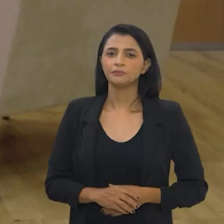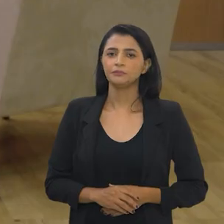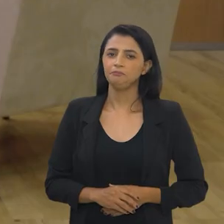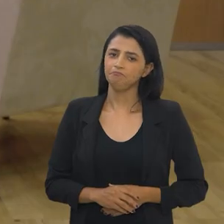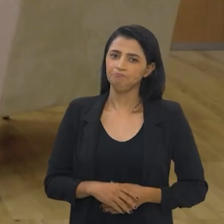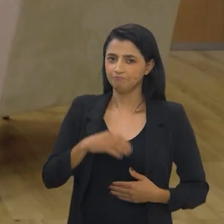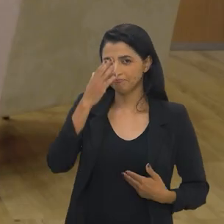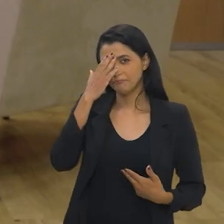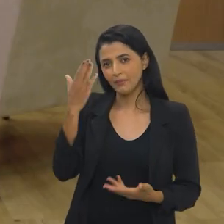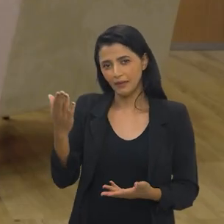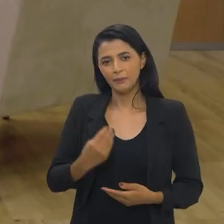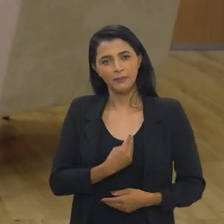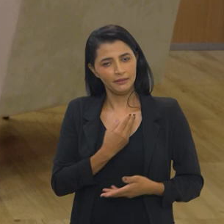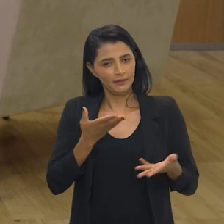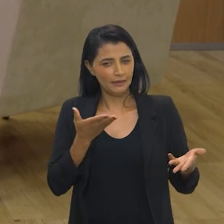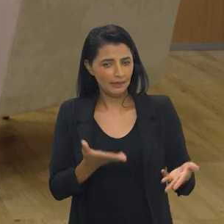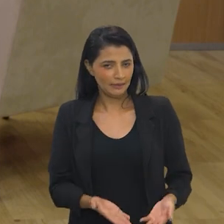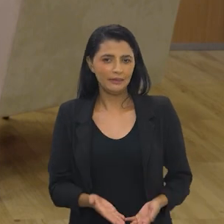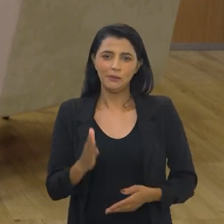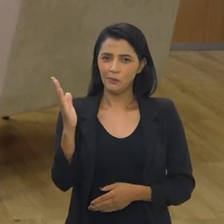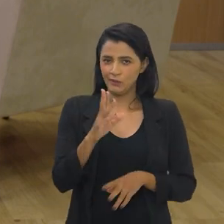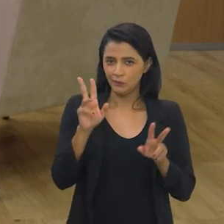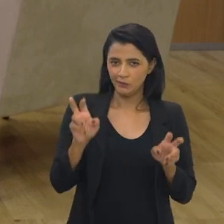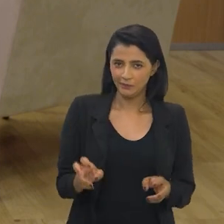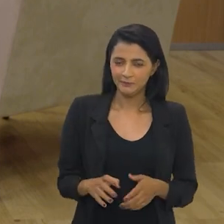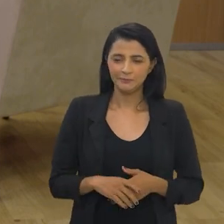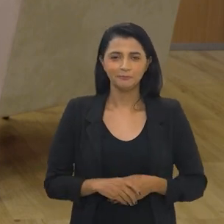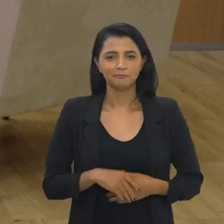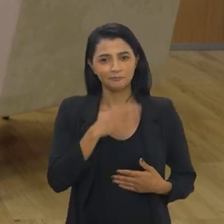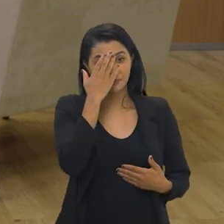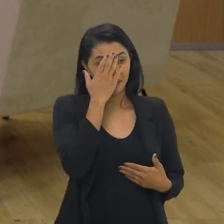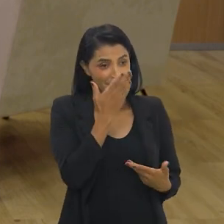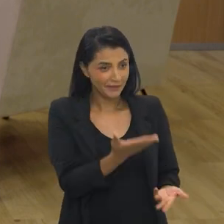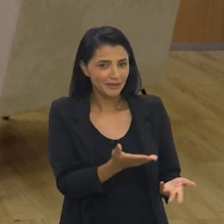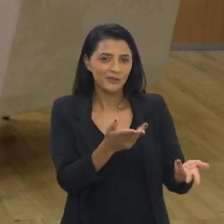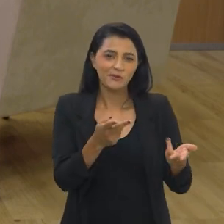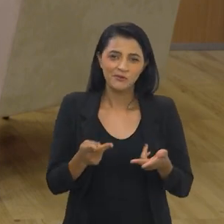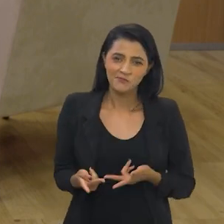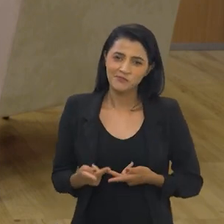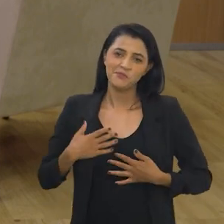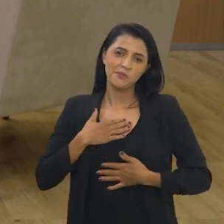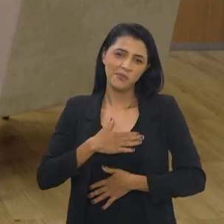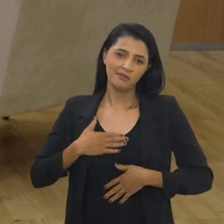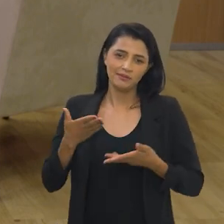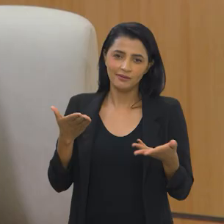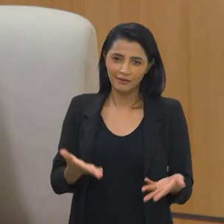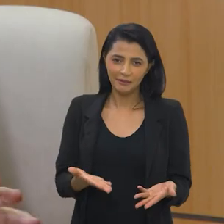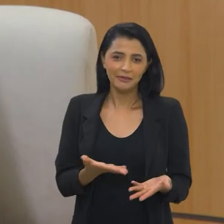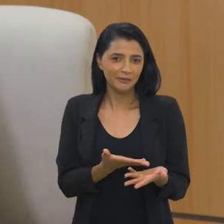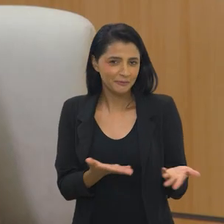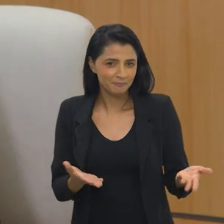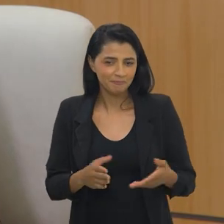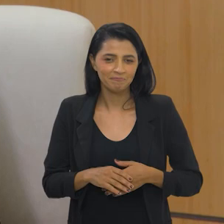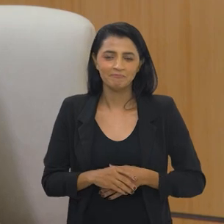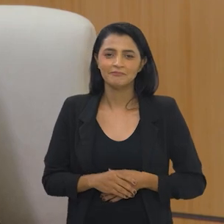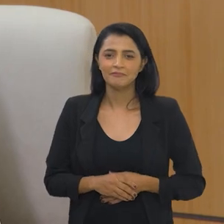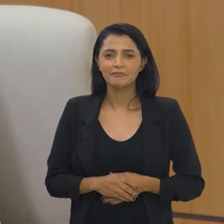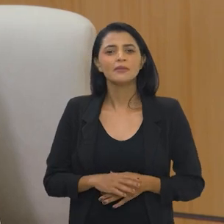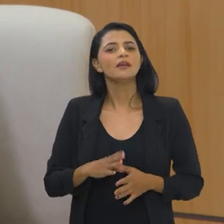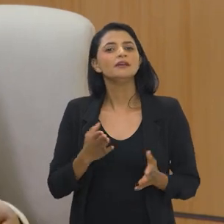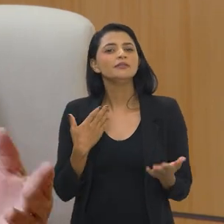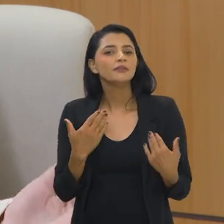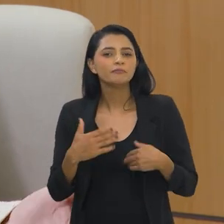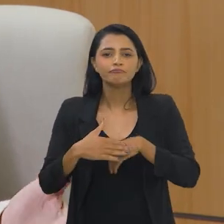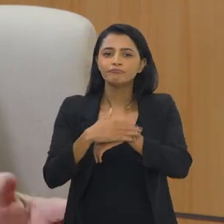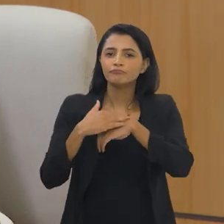Muito obrigado pela presença aqui no Brasil em Pauta ministra Eu que agradeço o convite é um prazer estar aqui com vocês